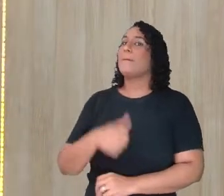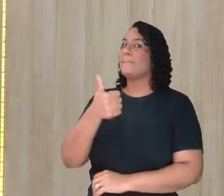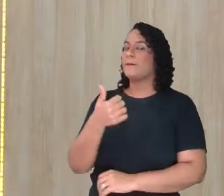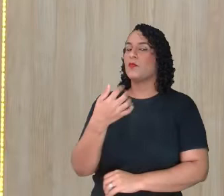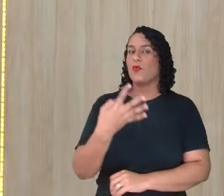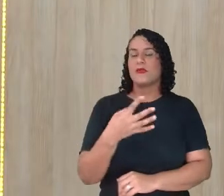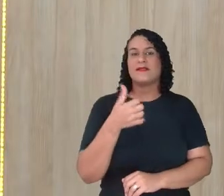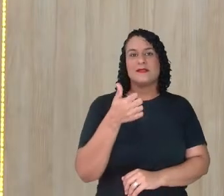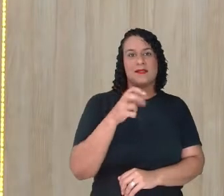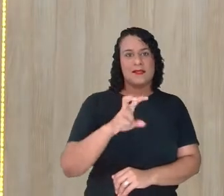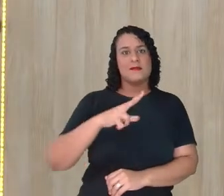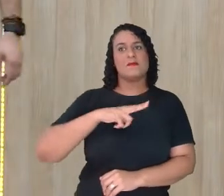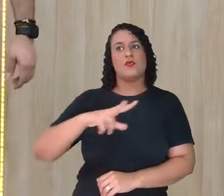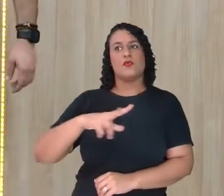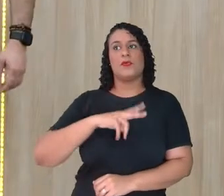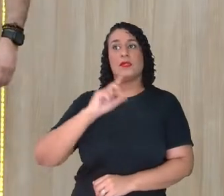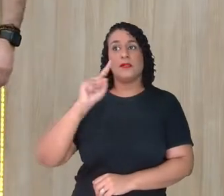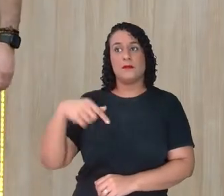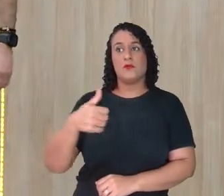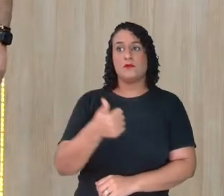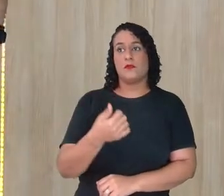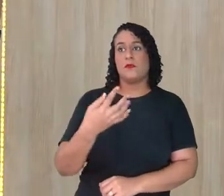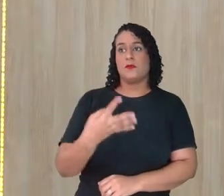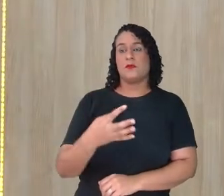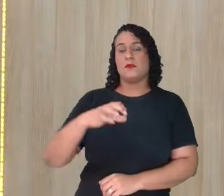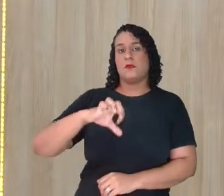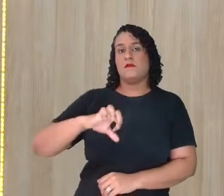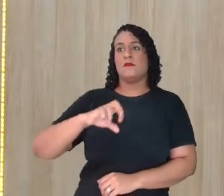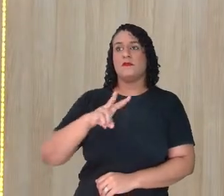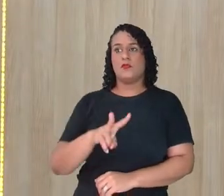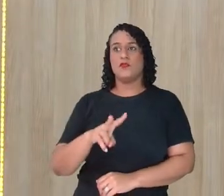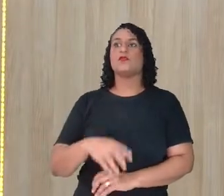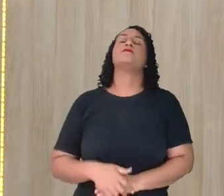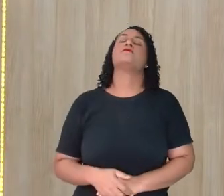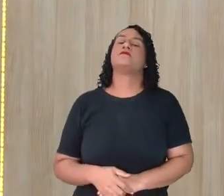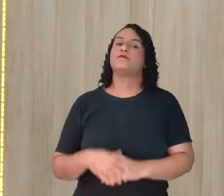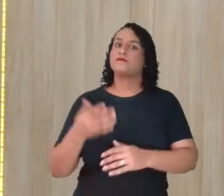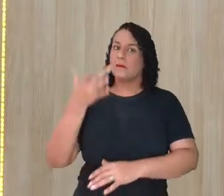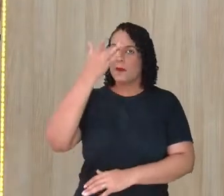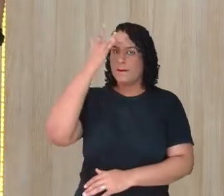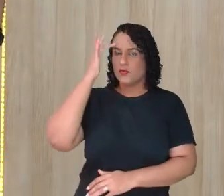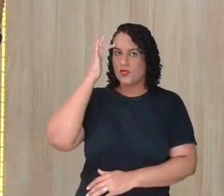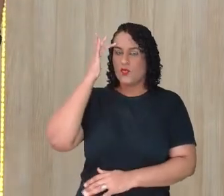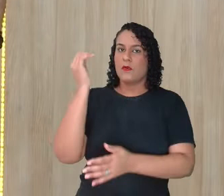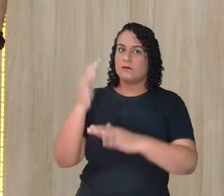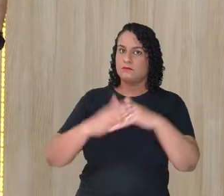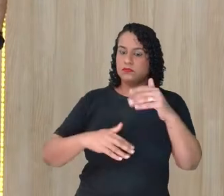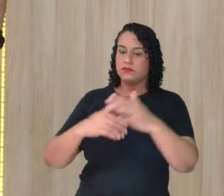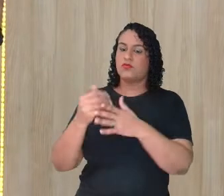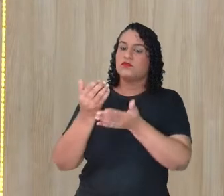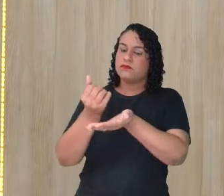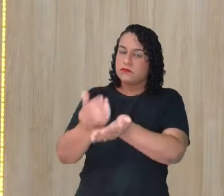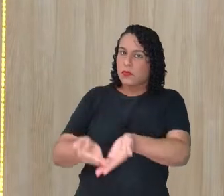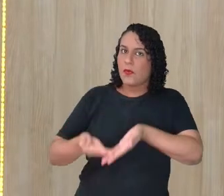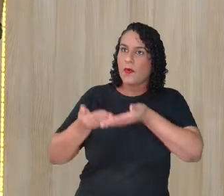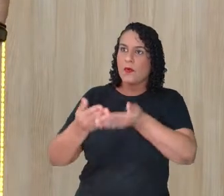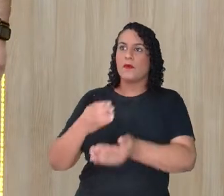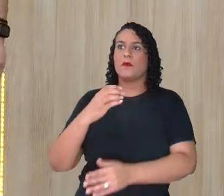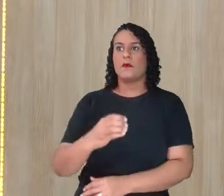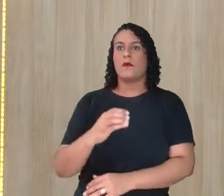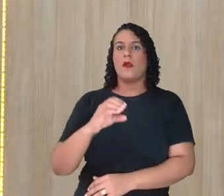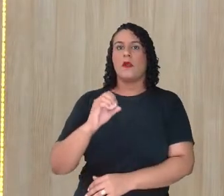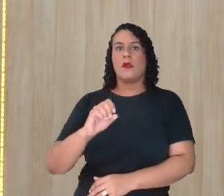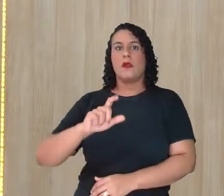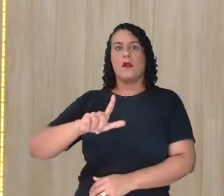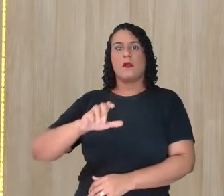1415, Portugal, 1492, o navegador genovês Cristóvão Colombo chega